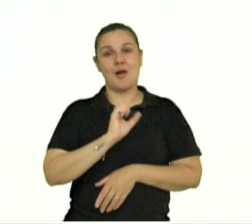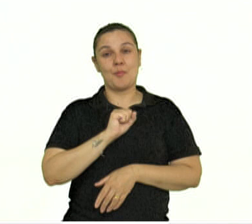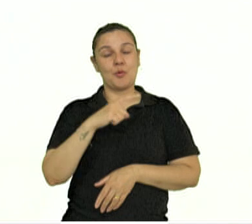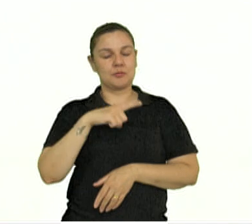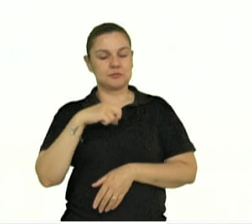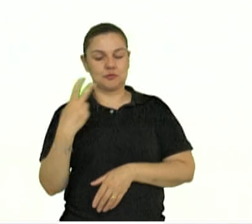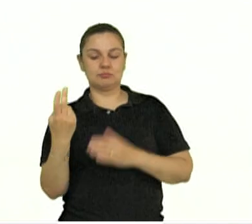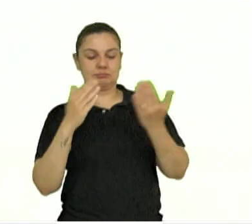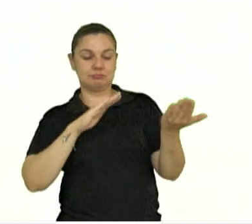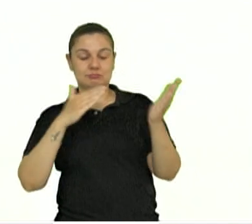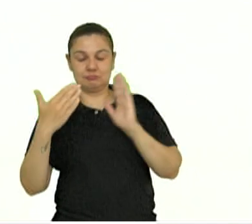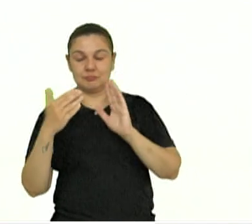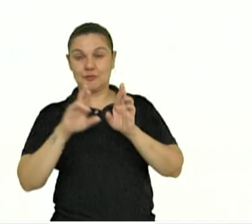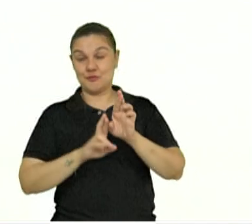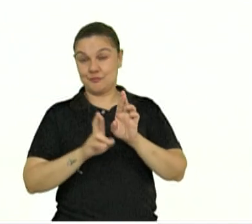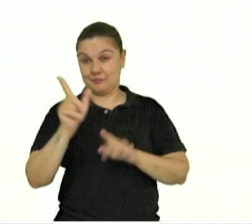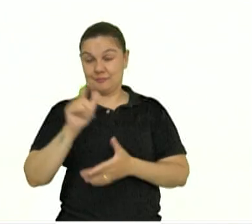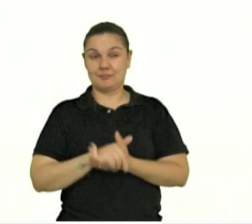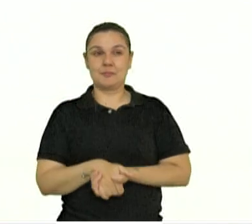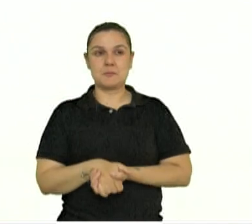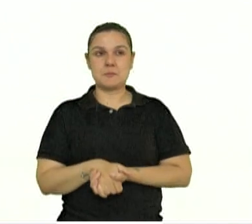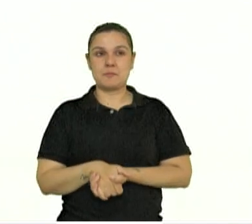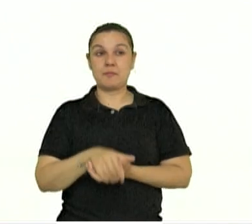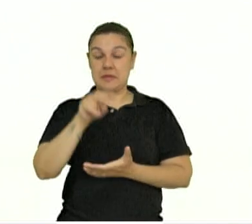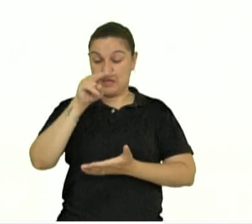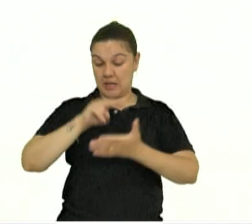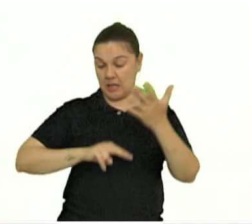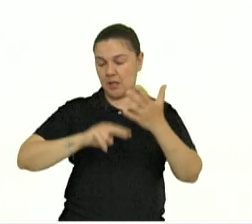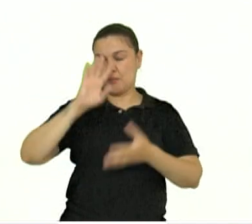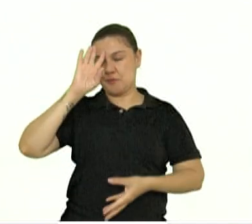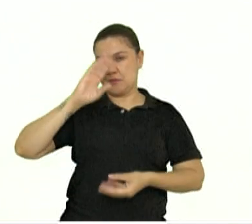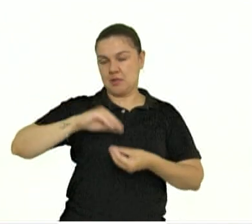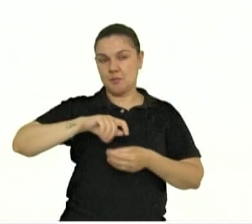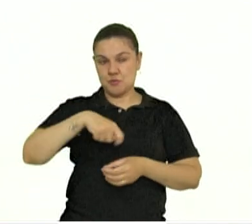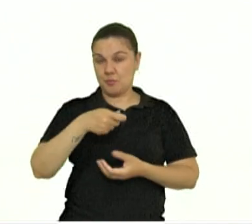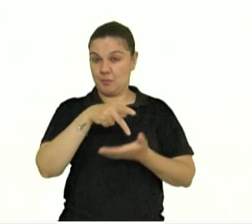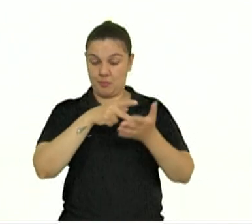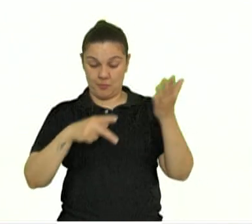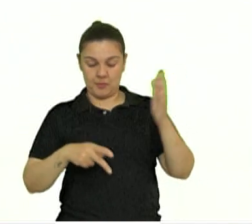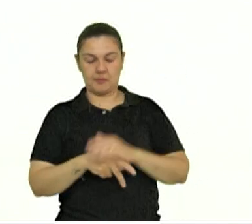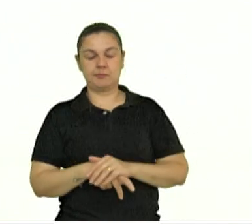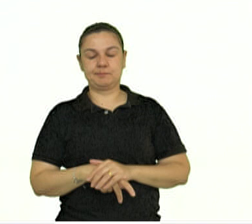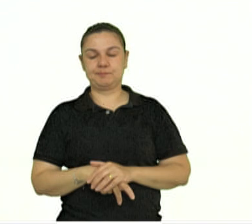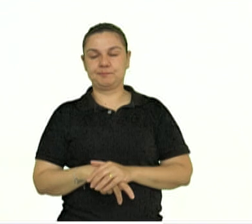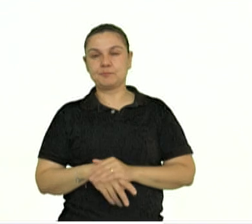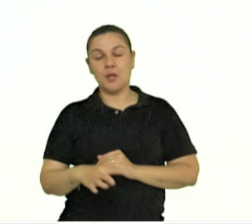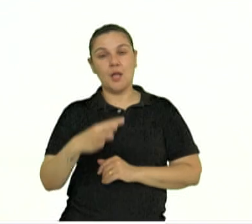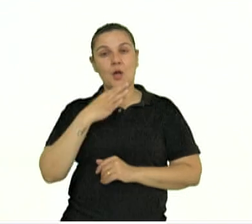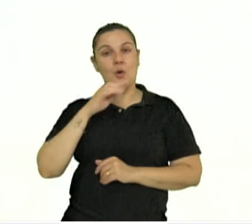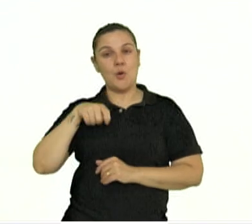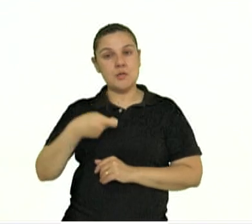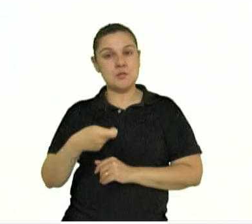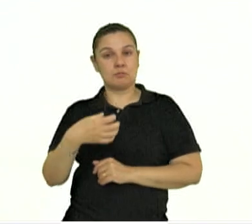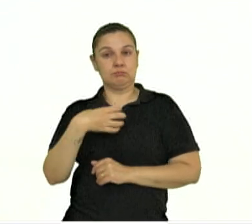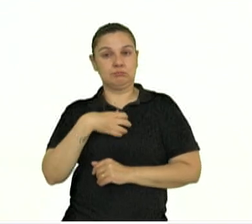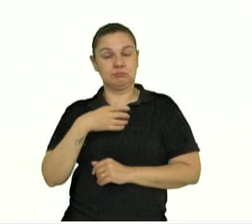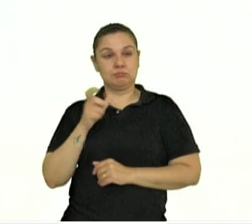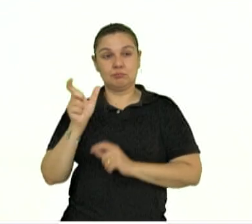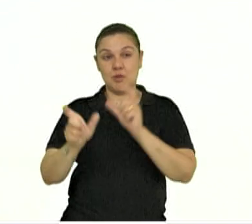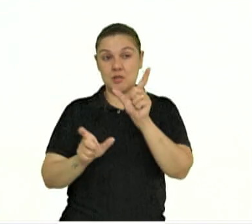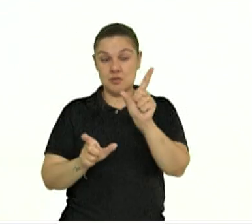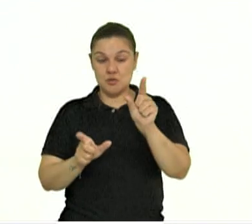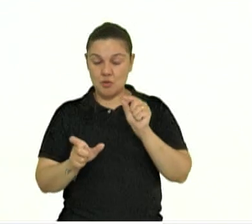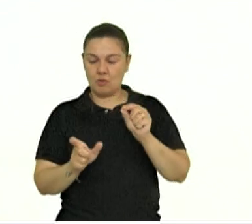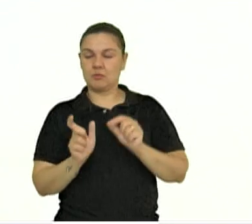dois ali de épocas bem diferentes, lemos e interpretamos poemas, reconhecemos o efeito de sentido decorrente da escolha de